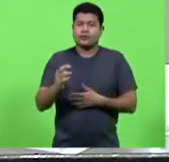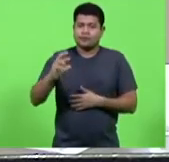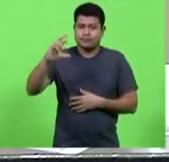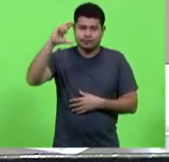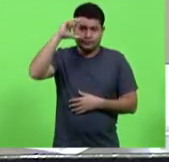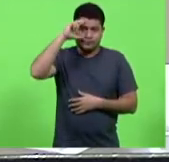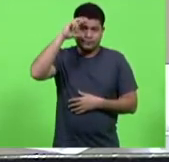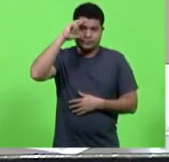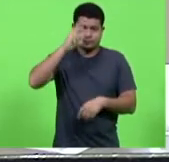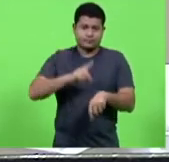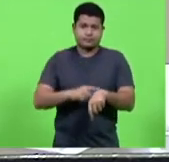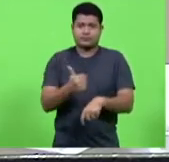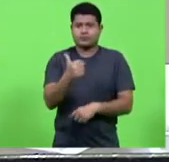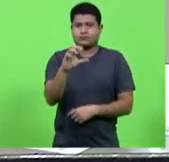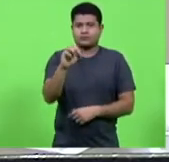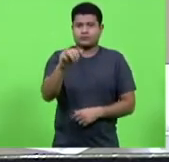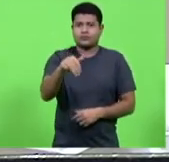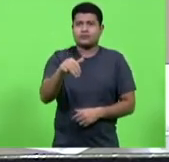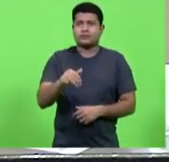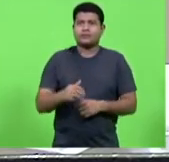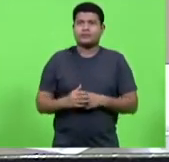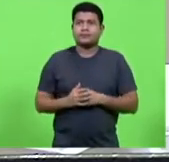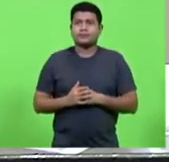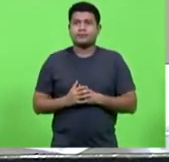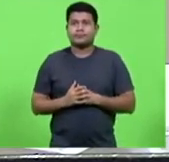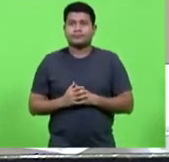Vossa Excelência terá 10 minutos, Ricardo.